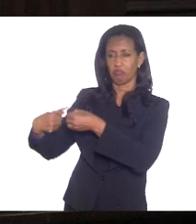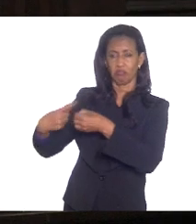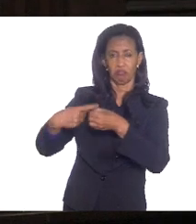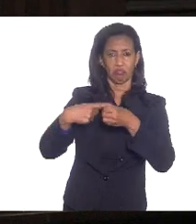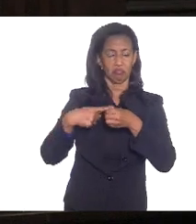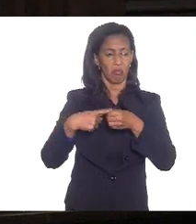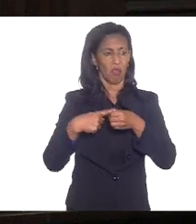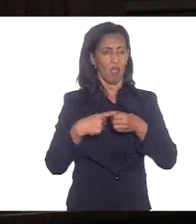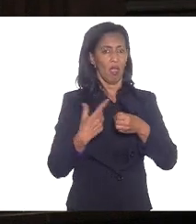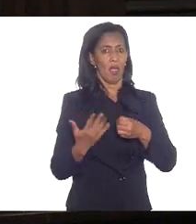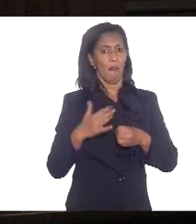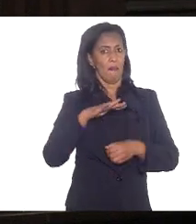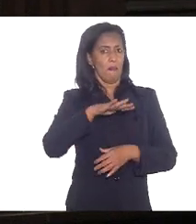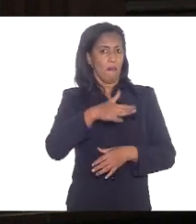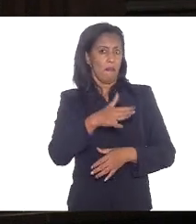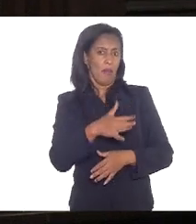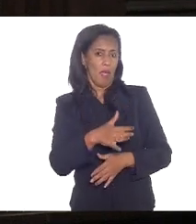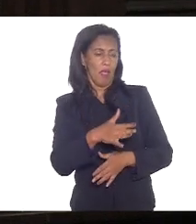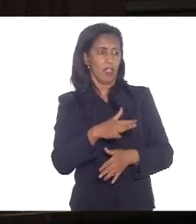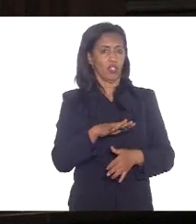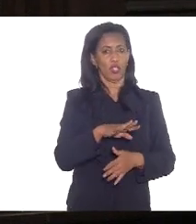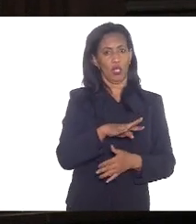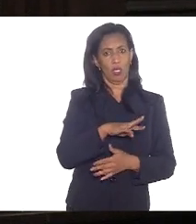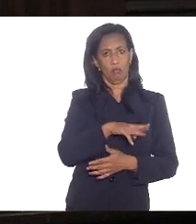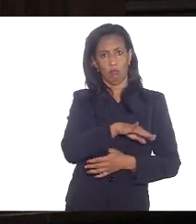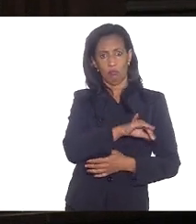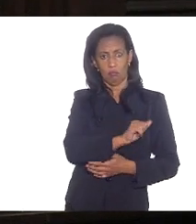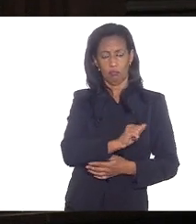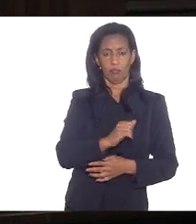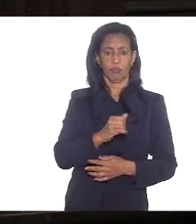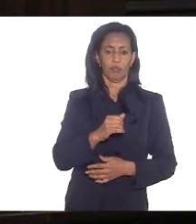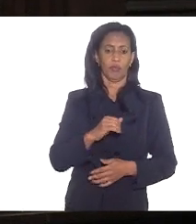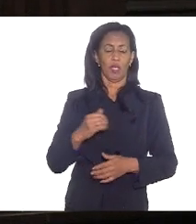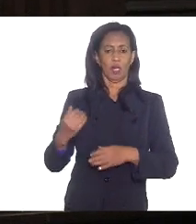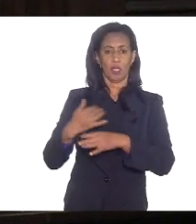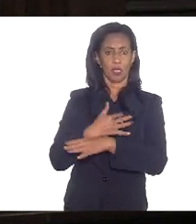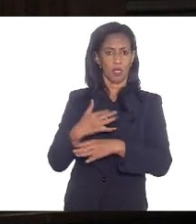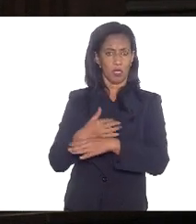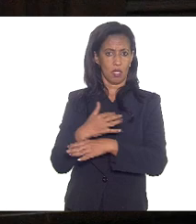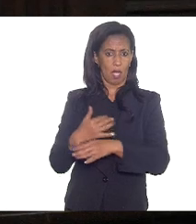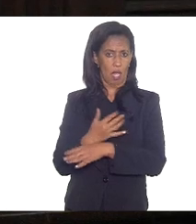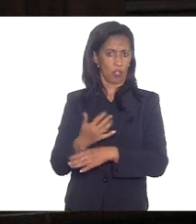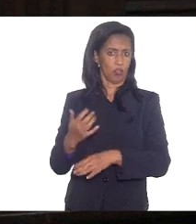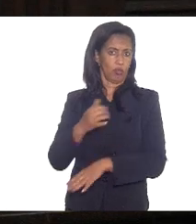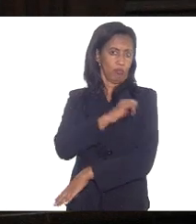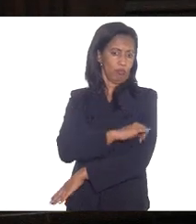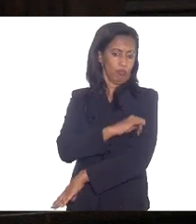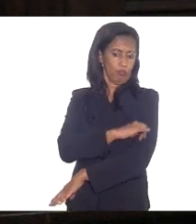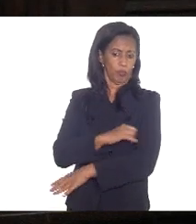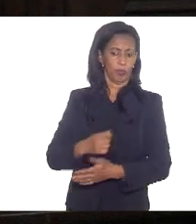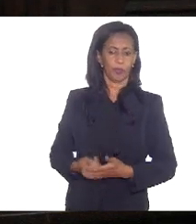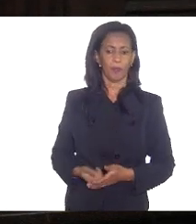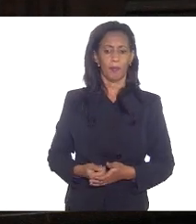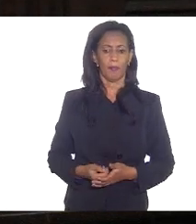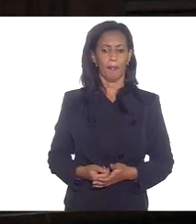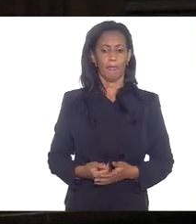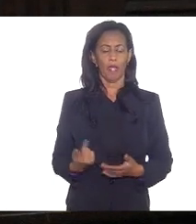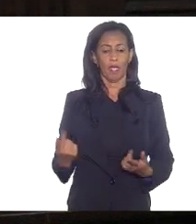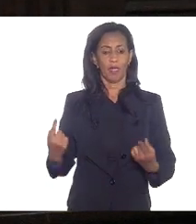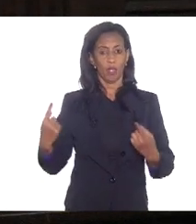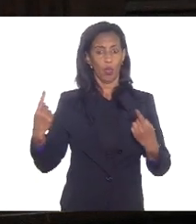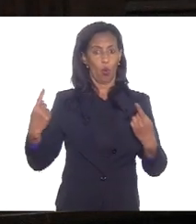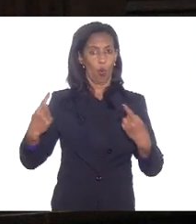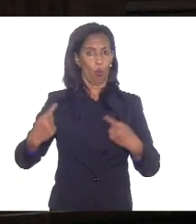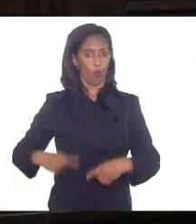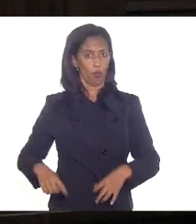classe média, em vários bairros de camadas médias na cidade do Rio de Janeiro, nosso Estado, em confronto